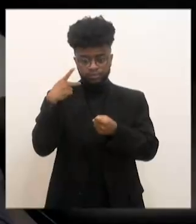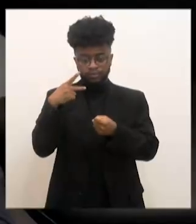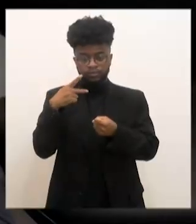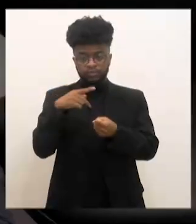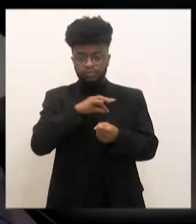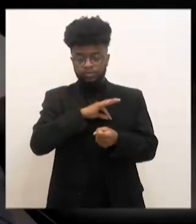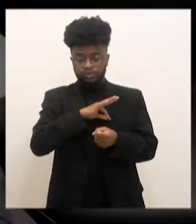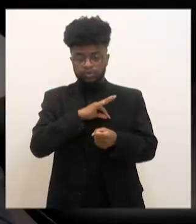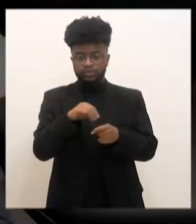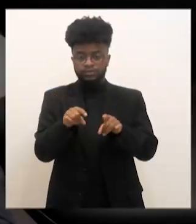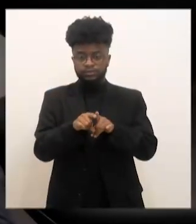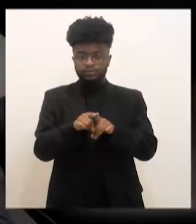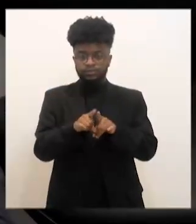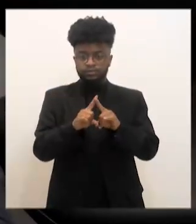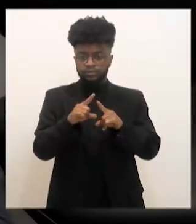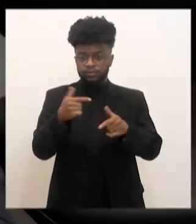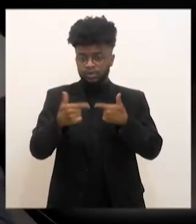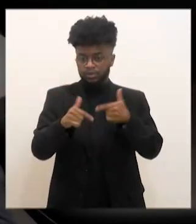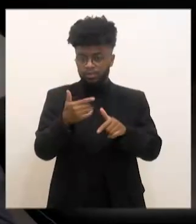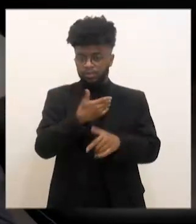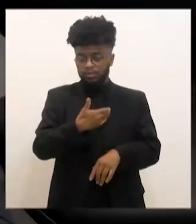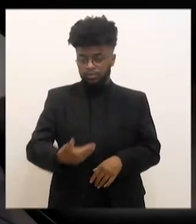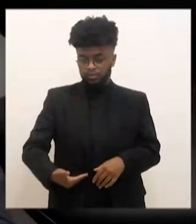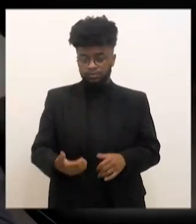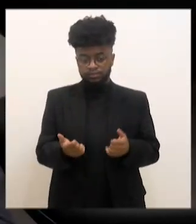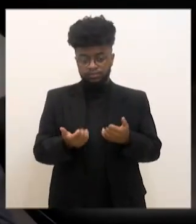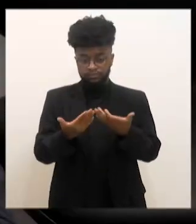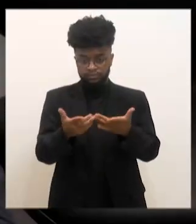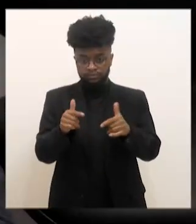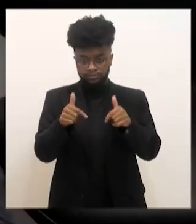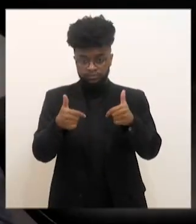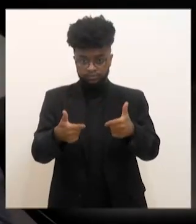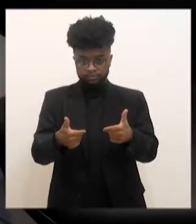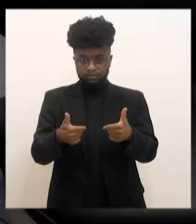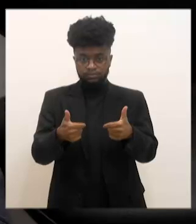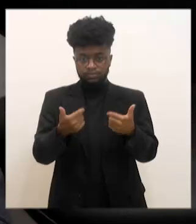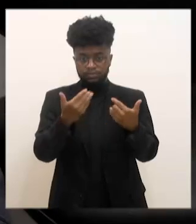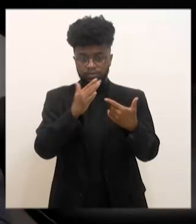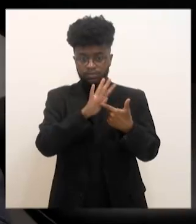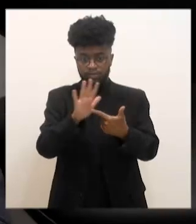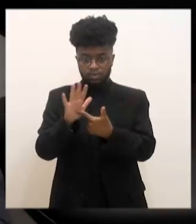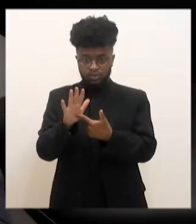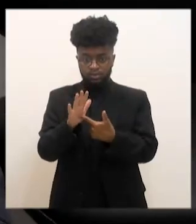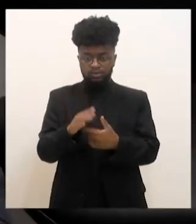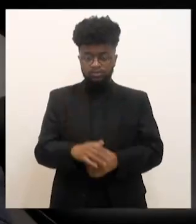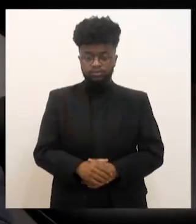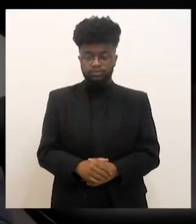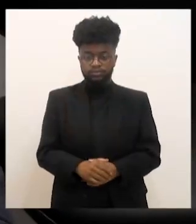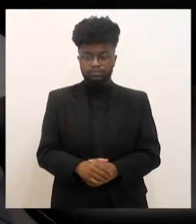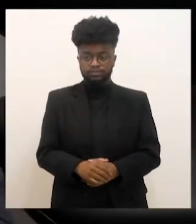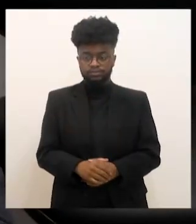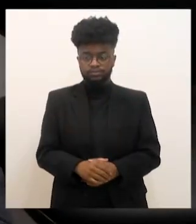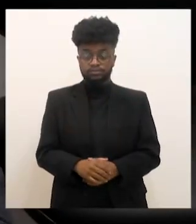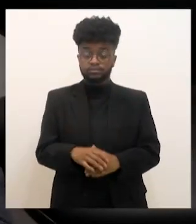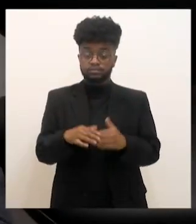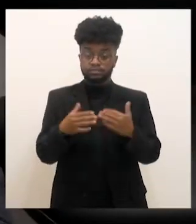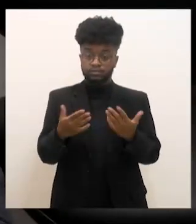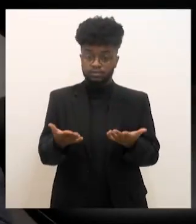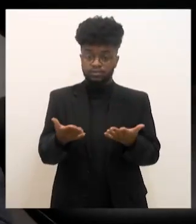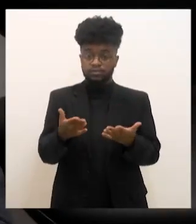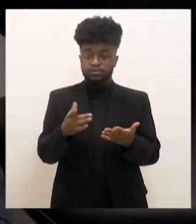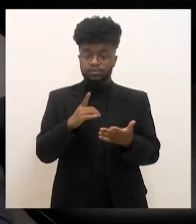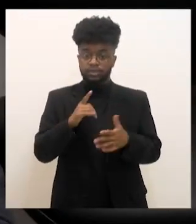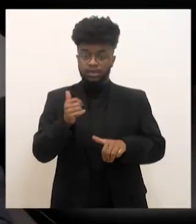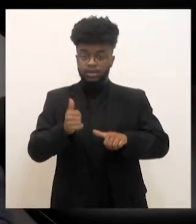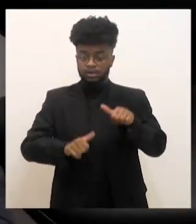público, efetivamente prestada ou, ao menos, posta à disposição do contribuinte. E, nesse caso, em